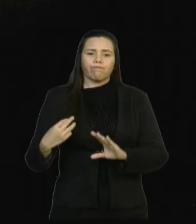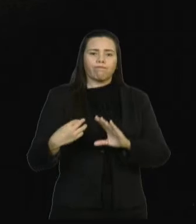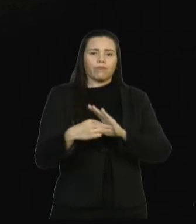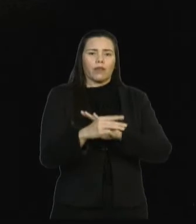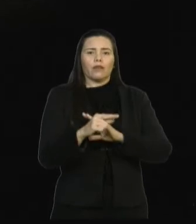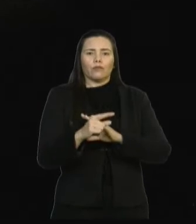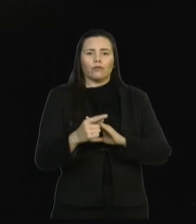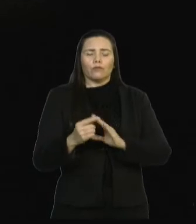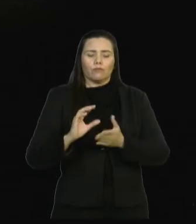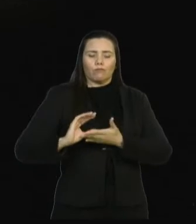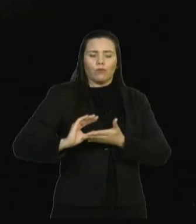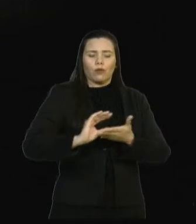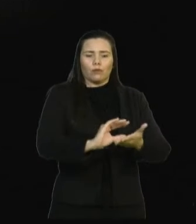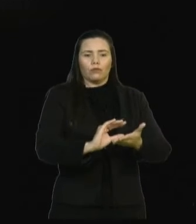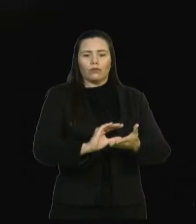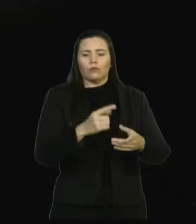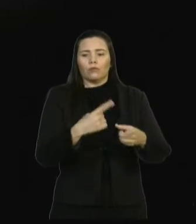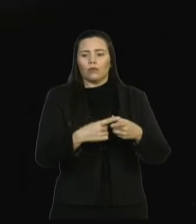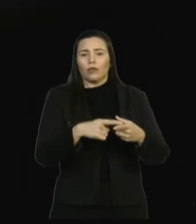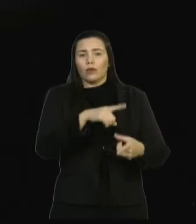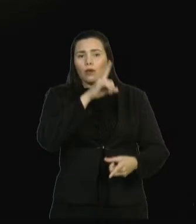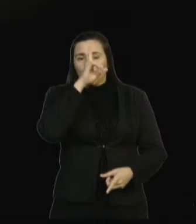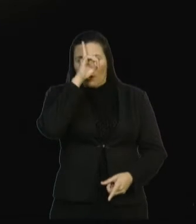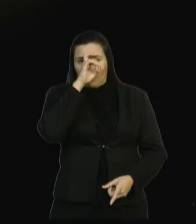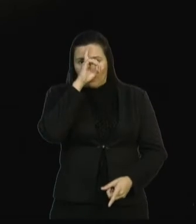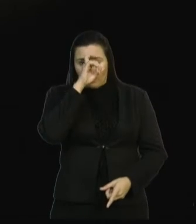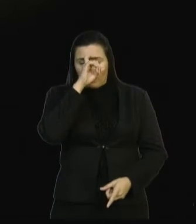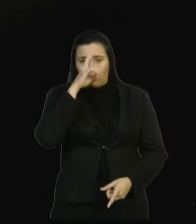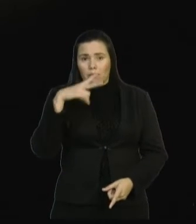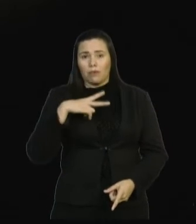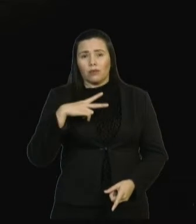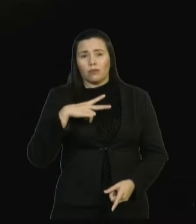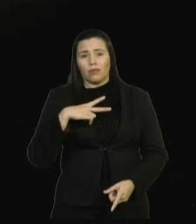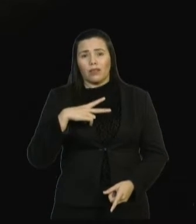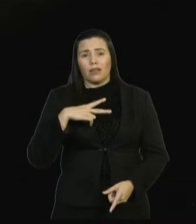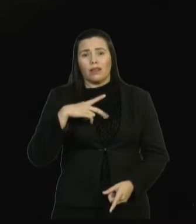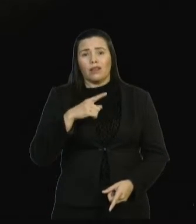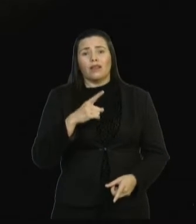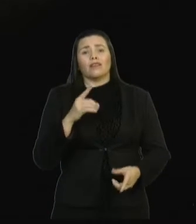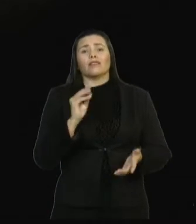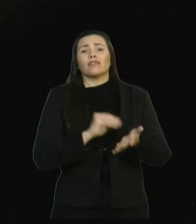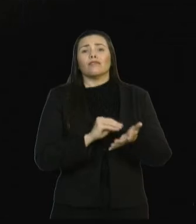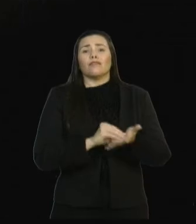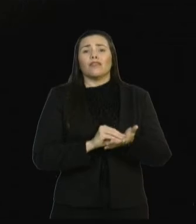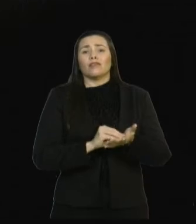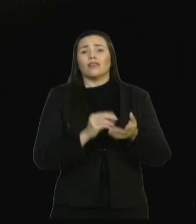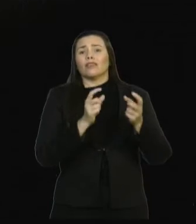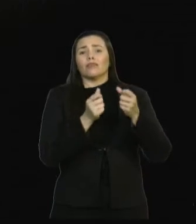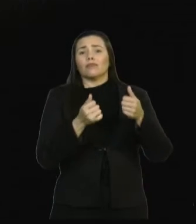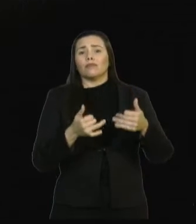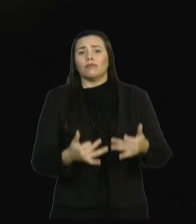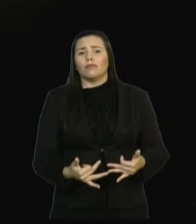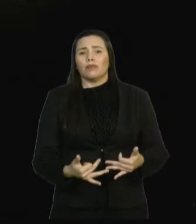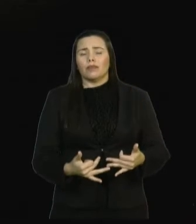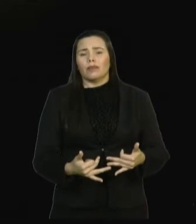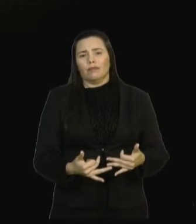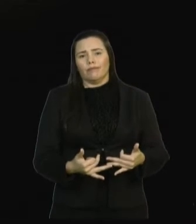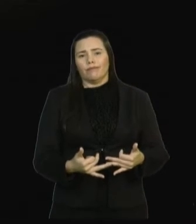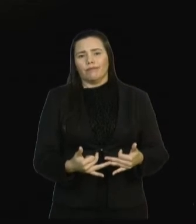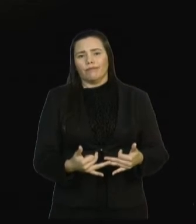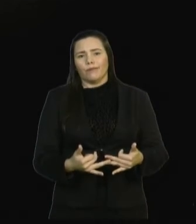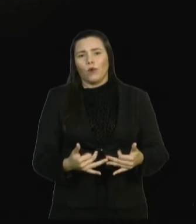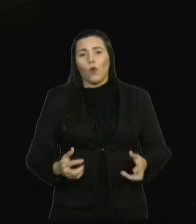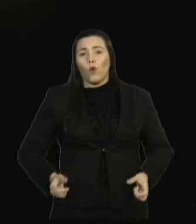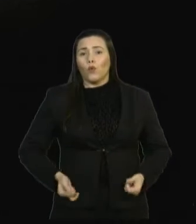dos proprietários do hospital, que é um hospital privado, da família da senhora prefeita de Araiosa. Com